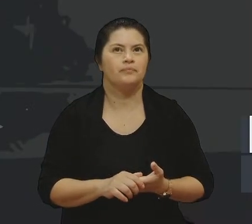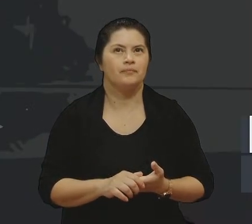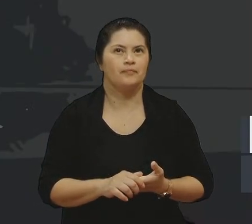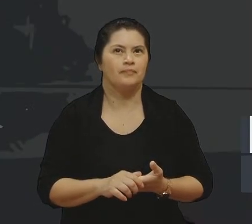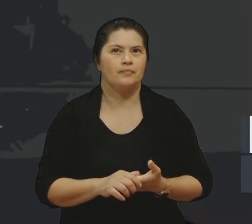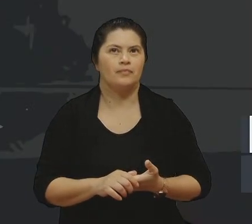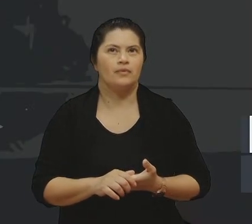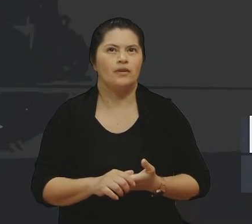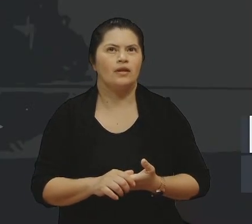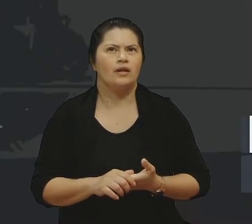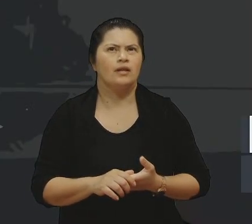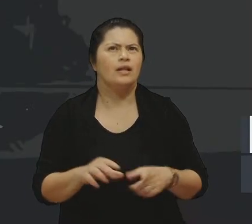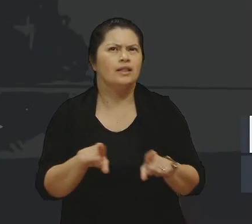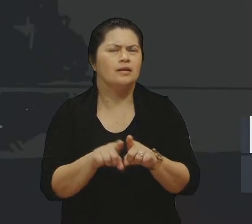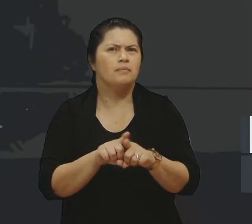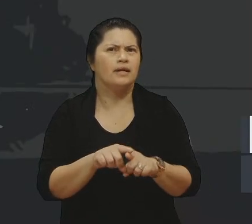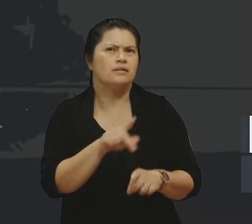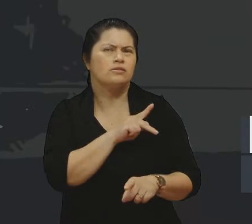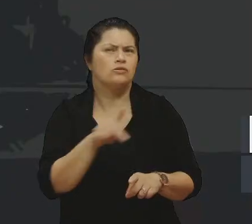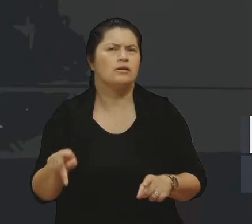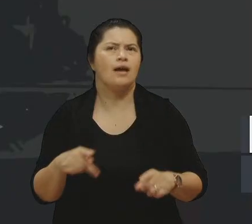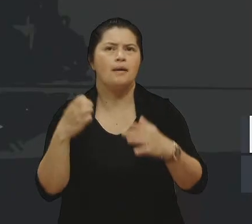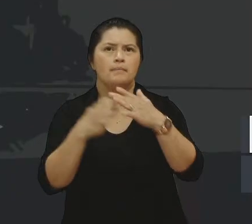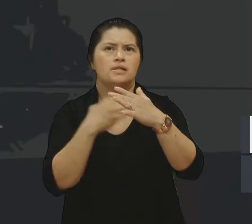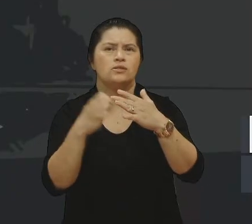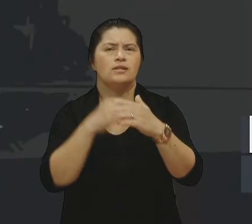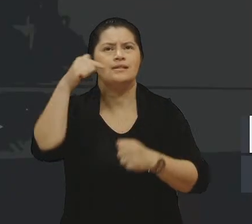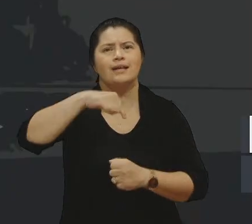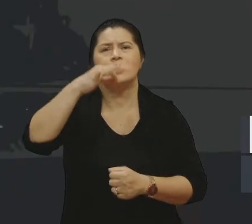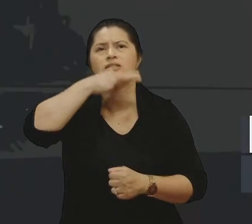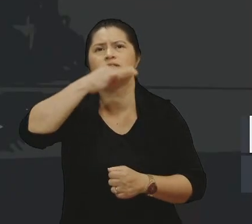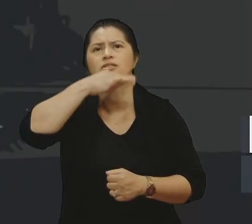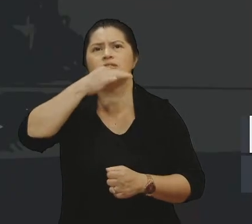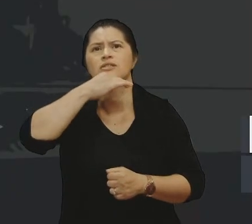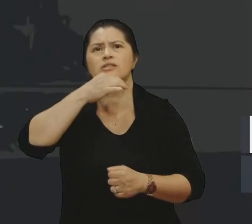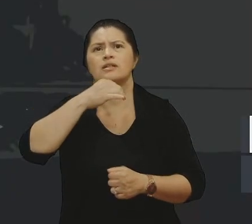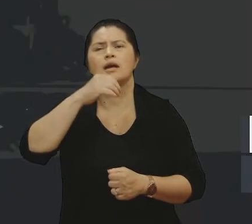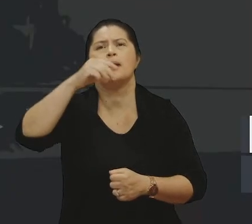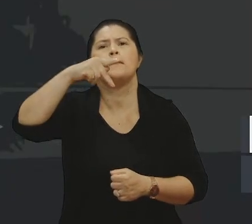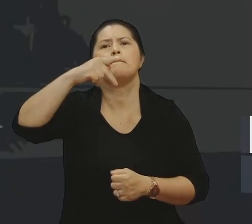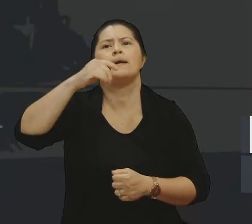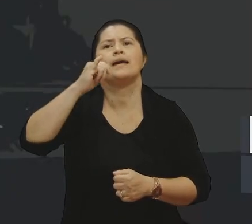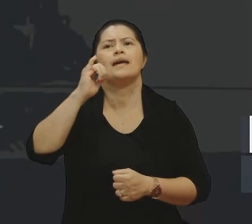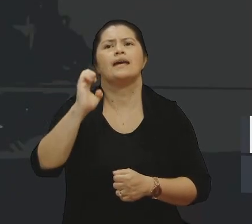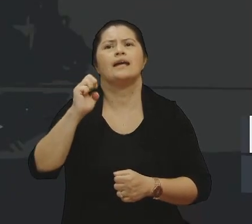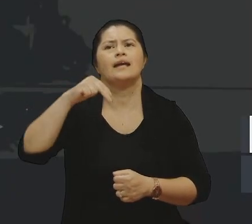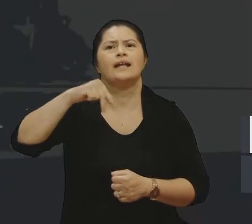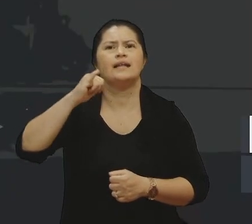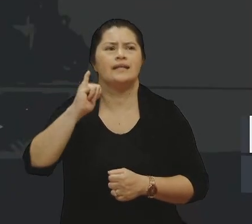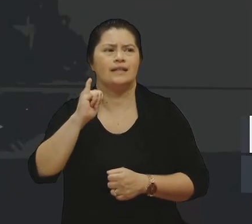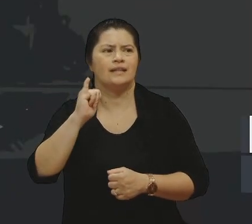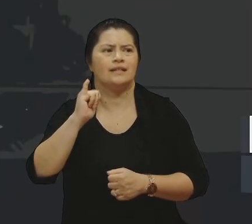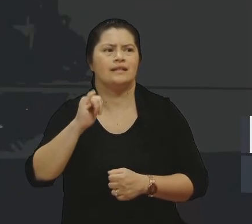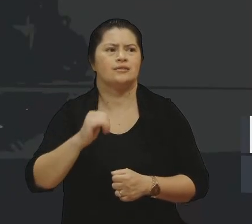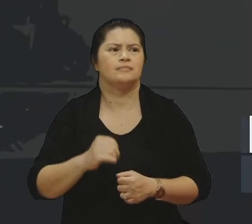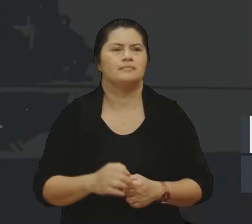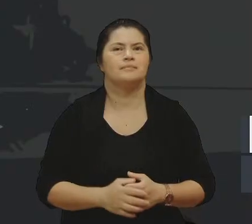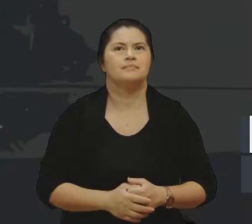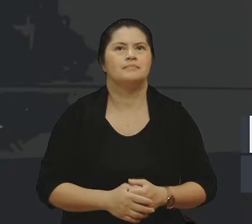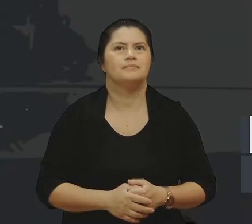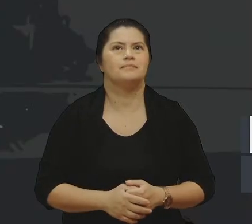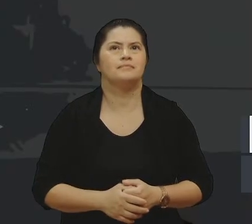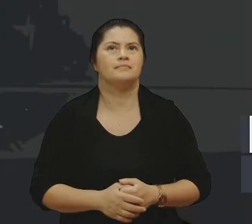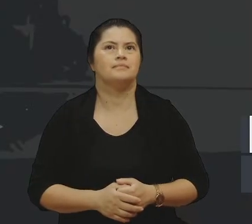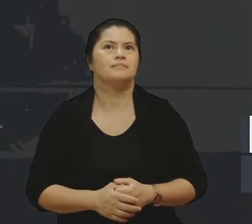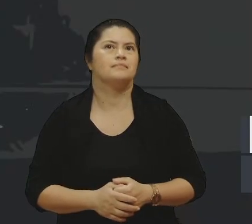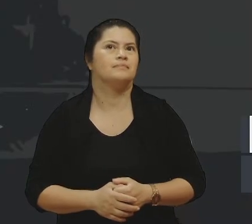empresários. Também sou diretor de um grupo de empresários aqui de Caxias que atua dentro do BNI. Se você não conhece, eu sugiro que você anote essa sigla e depois descubra